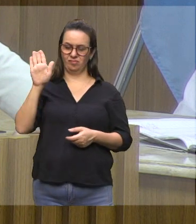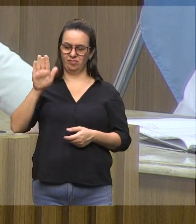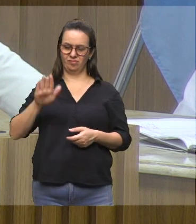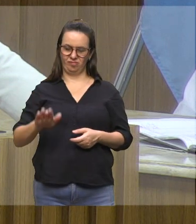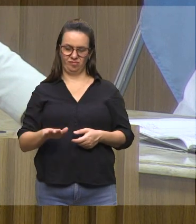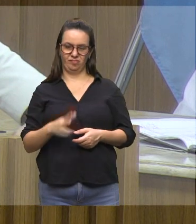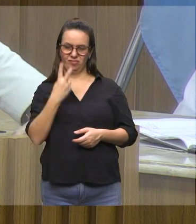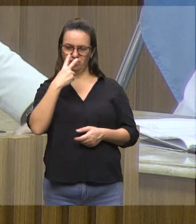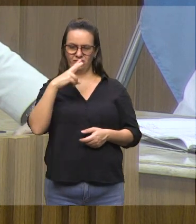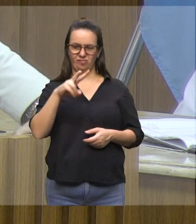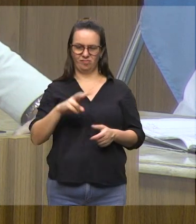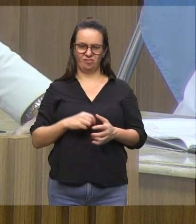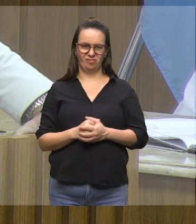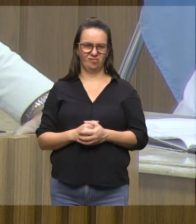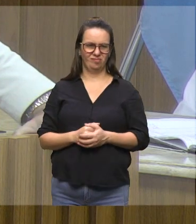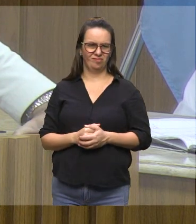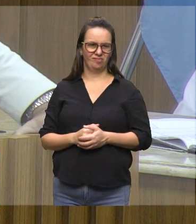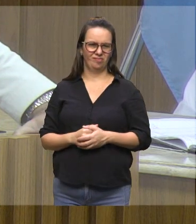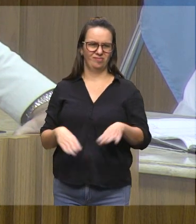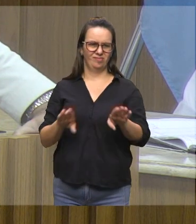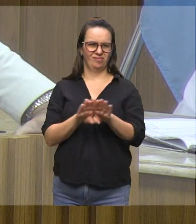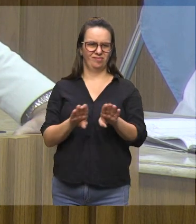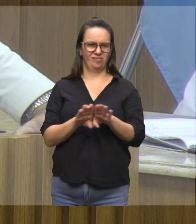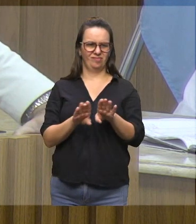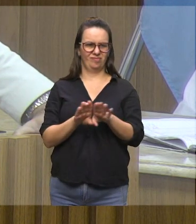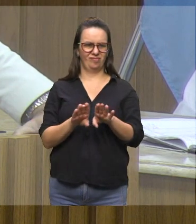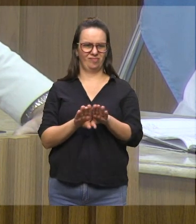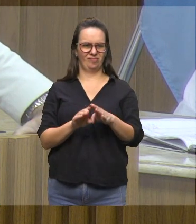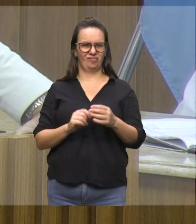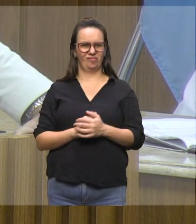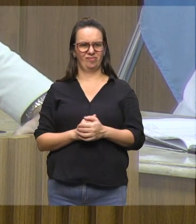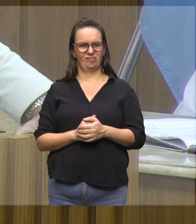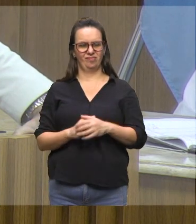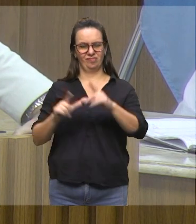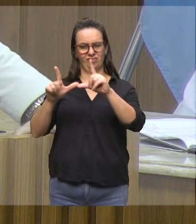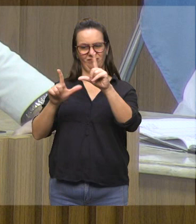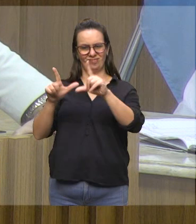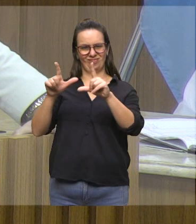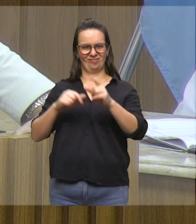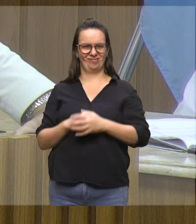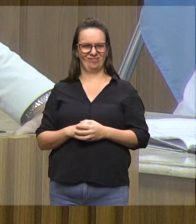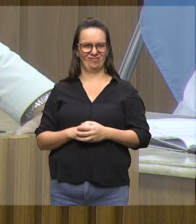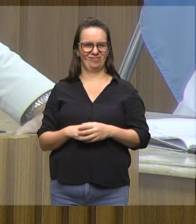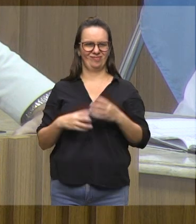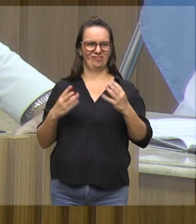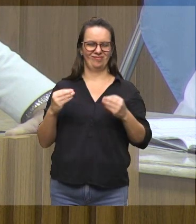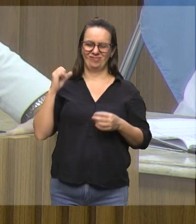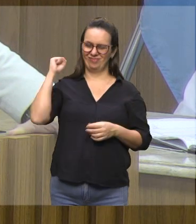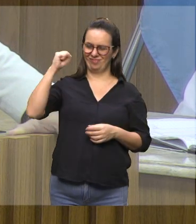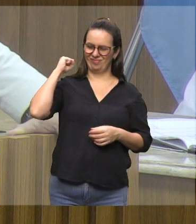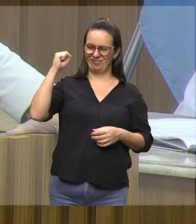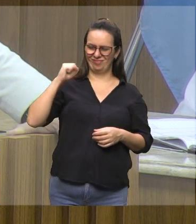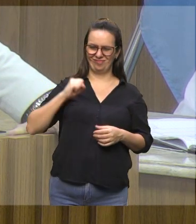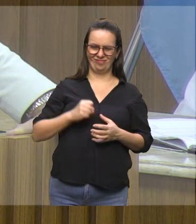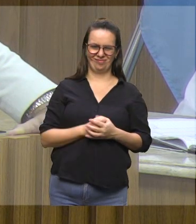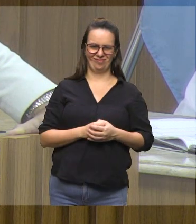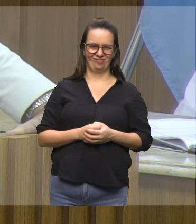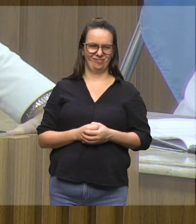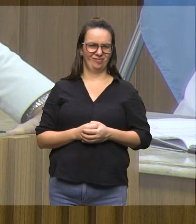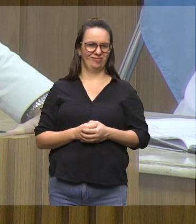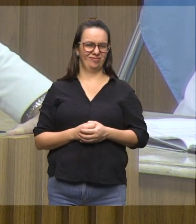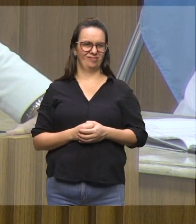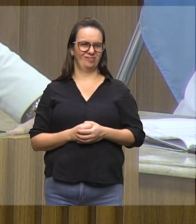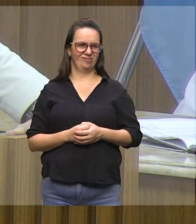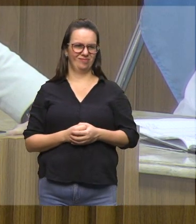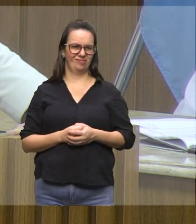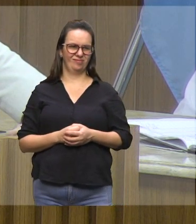sub-20, uma goleada, com todo respeito à grande equipe do